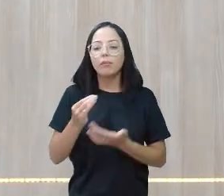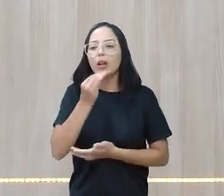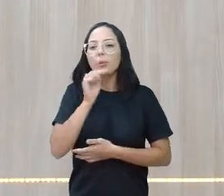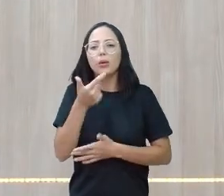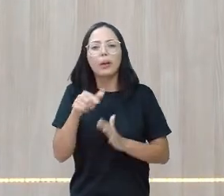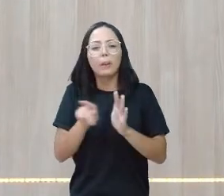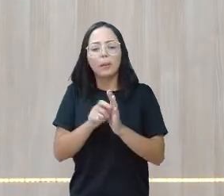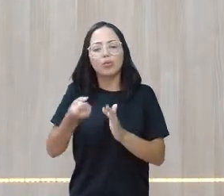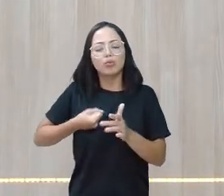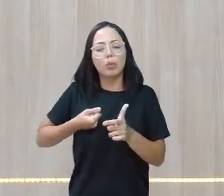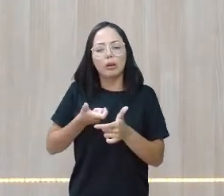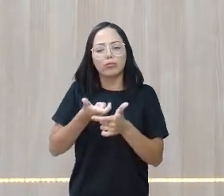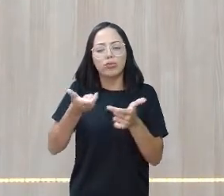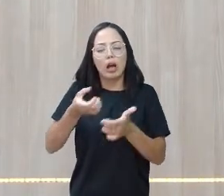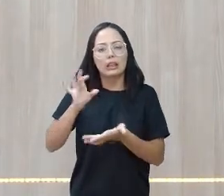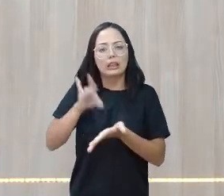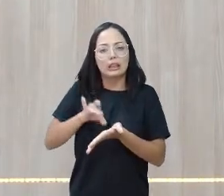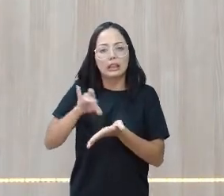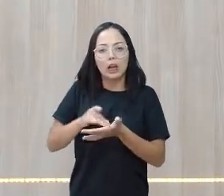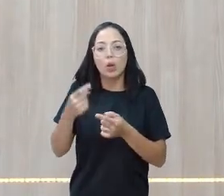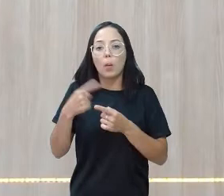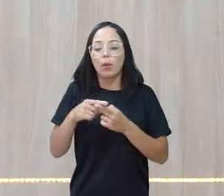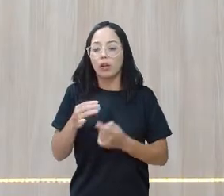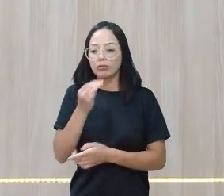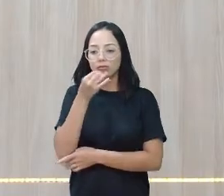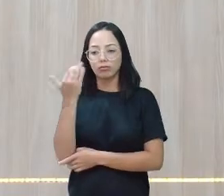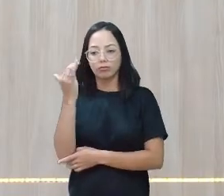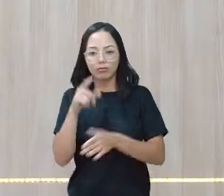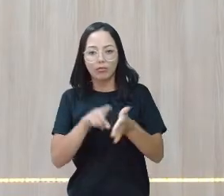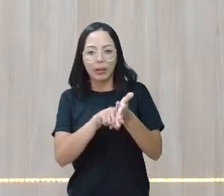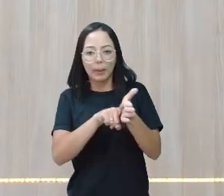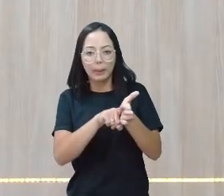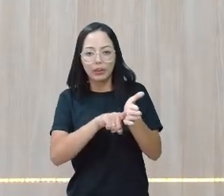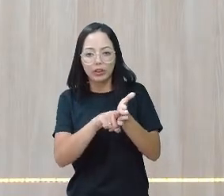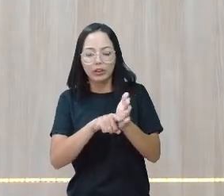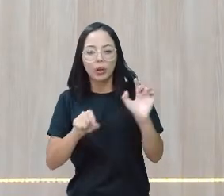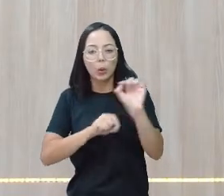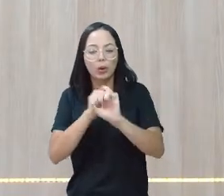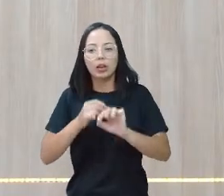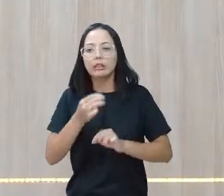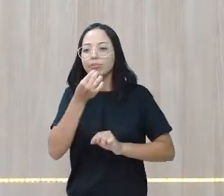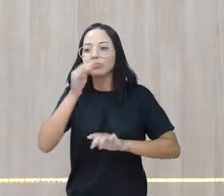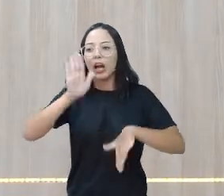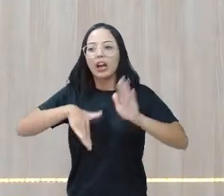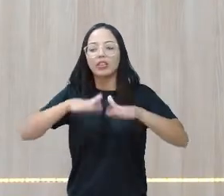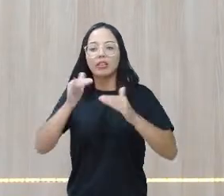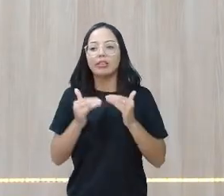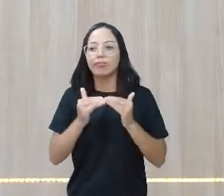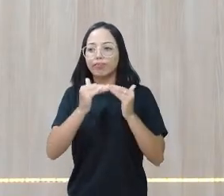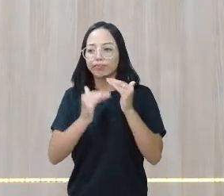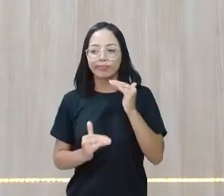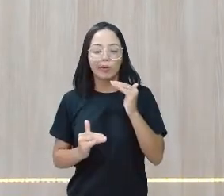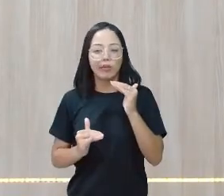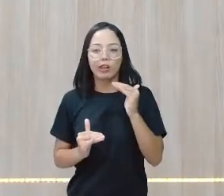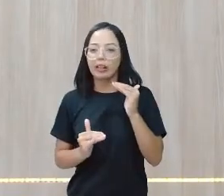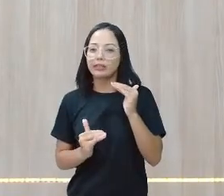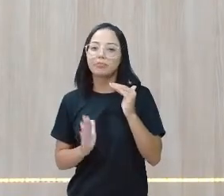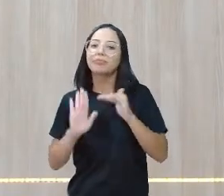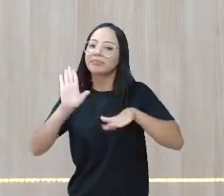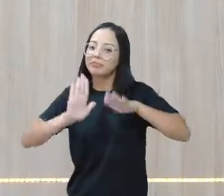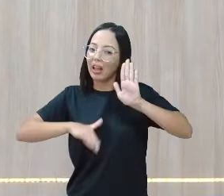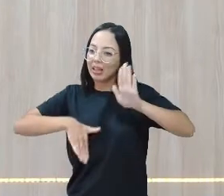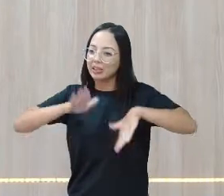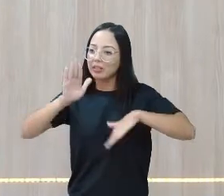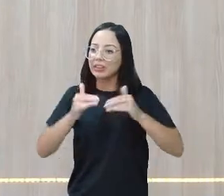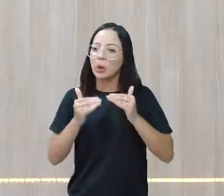número certinho, porque os cientistas que pesquisam, eles às vezes não concordam, né?